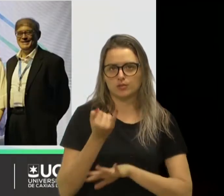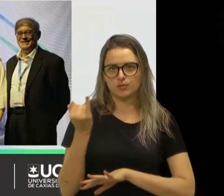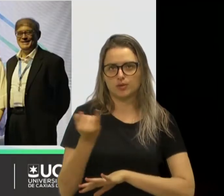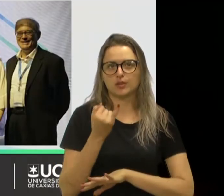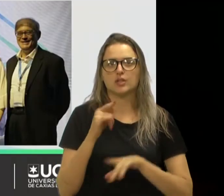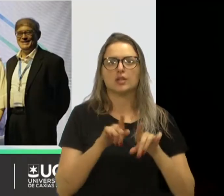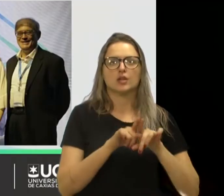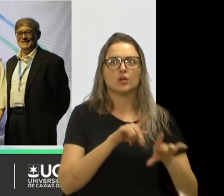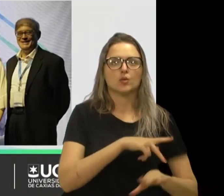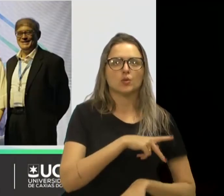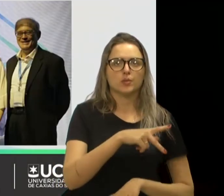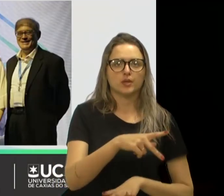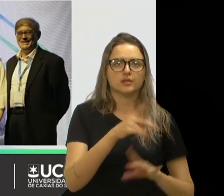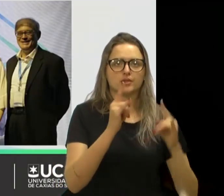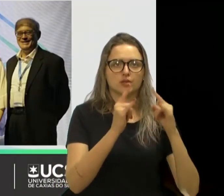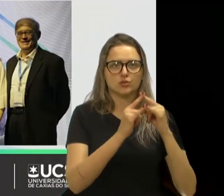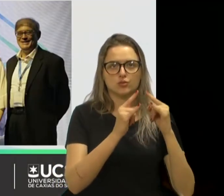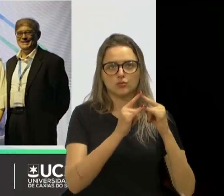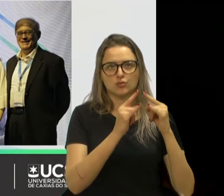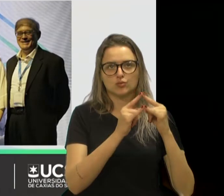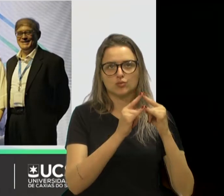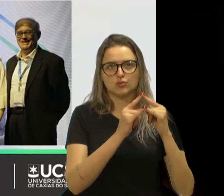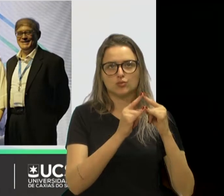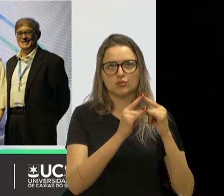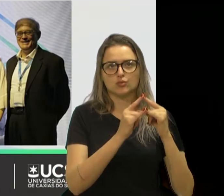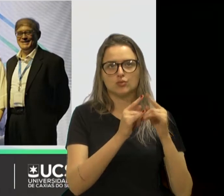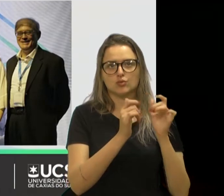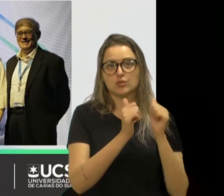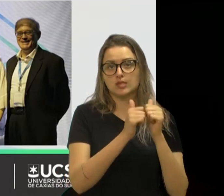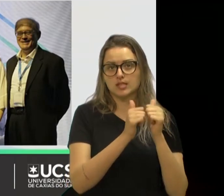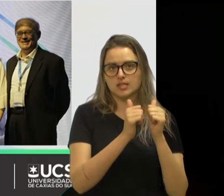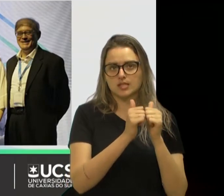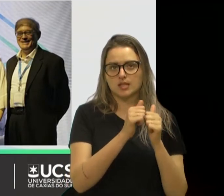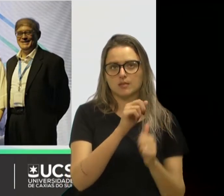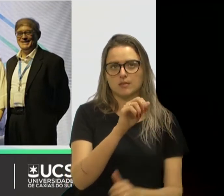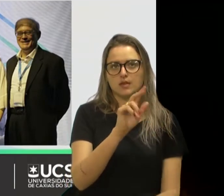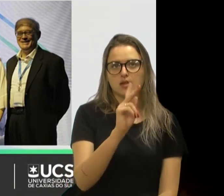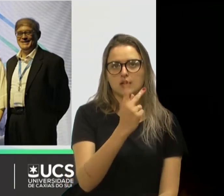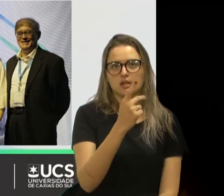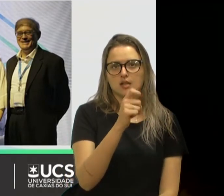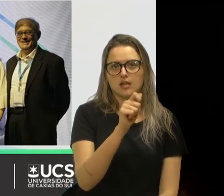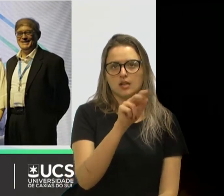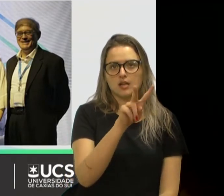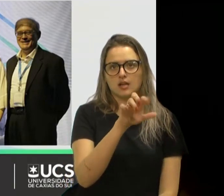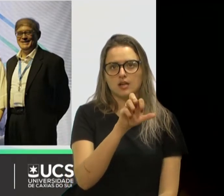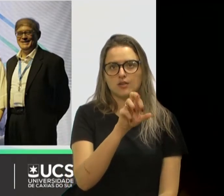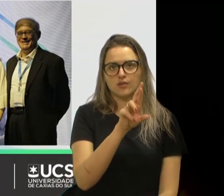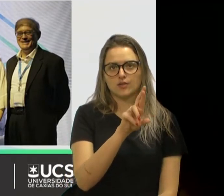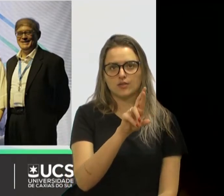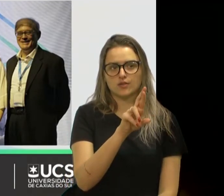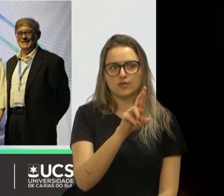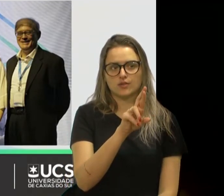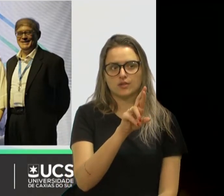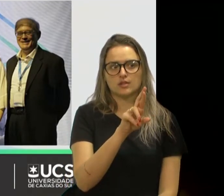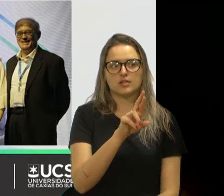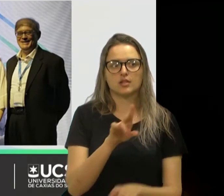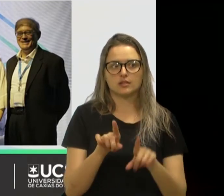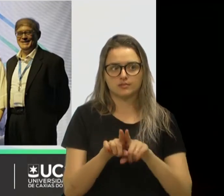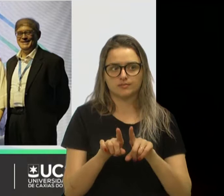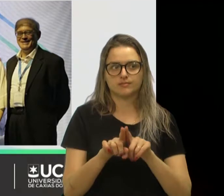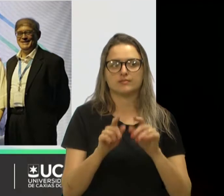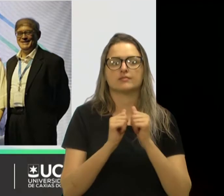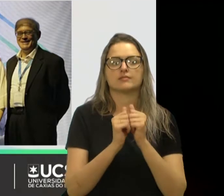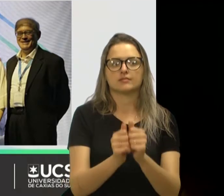foi com o presidente do Instituto, dos Sistemas de Capitais, Javier Carrillo, um mexicano que tem